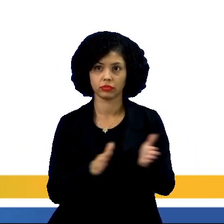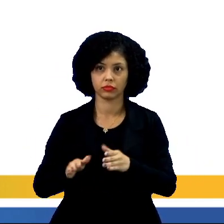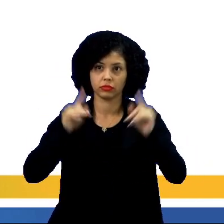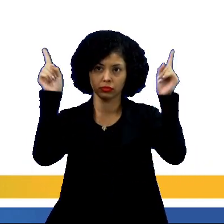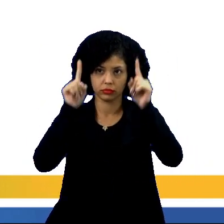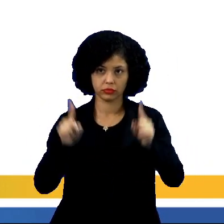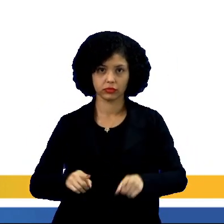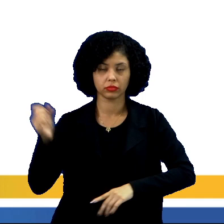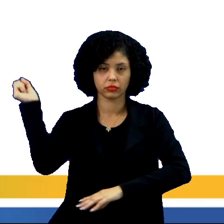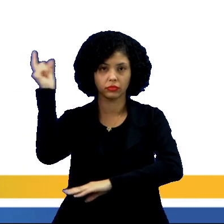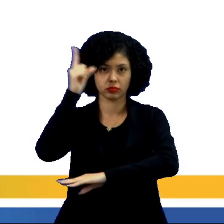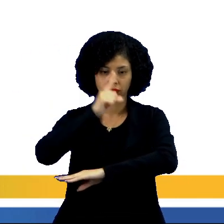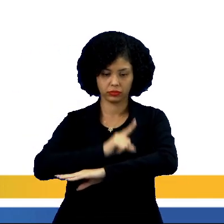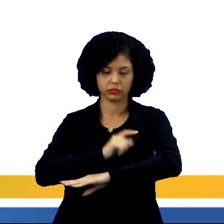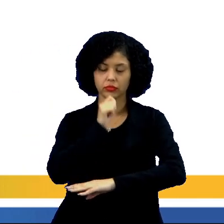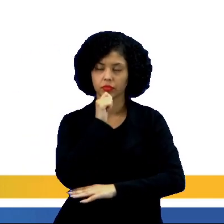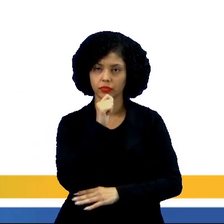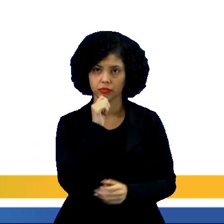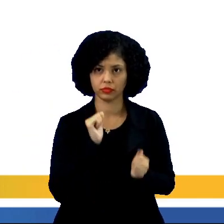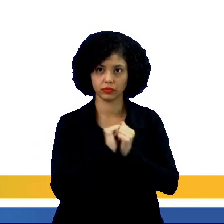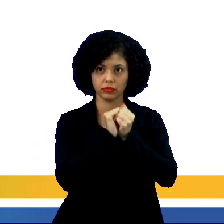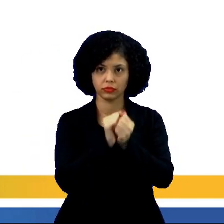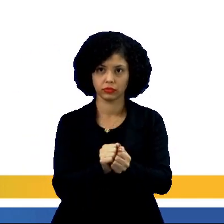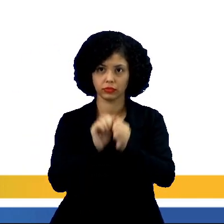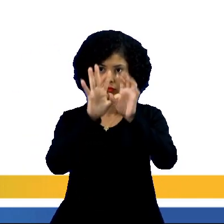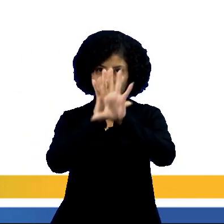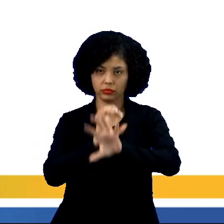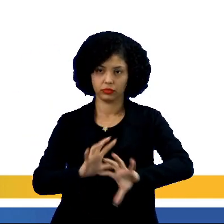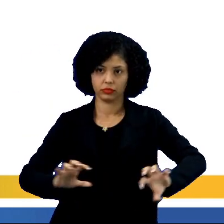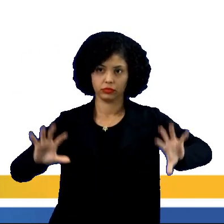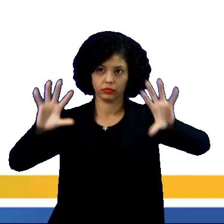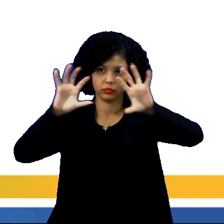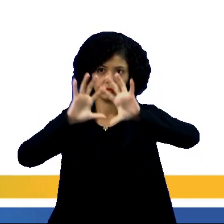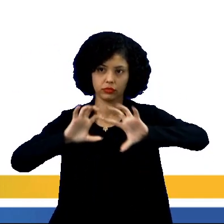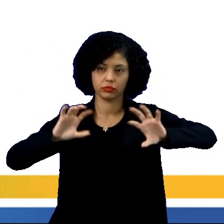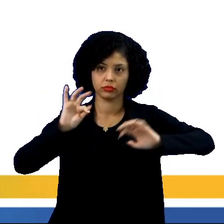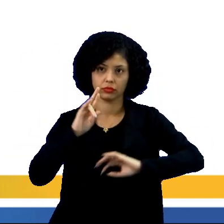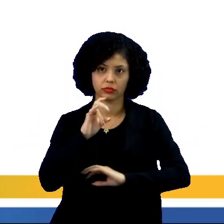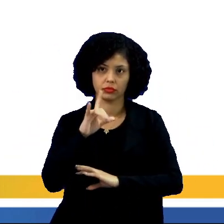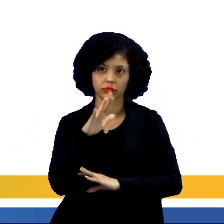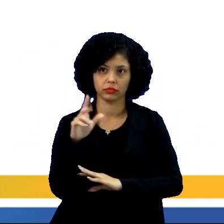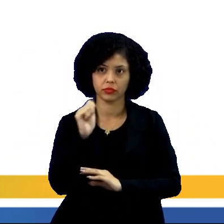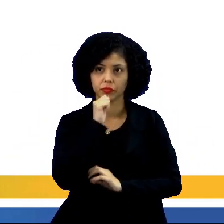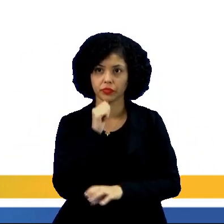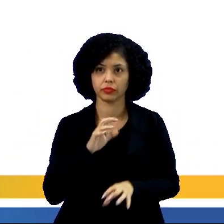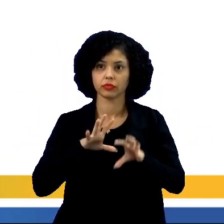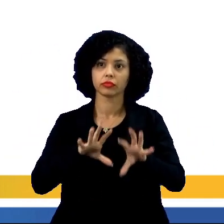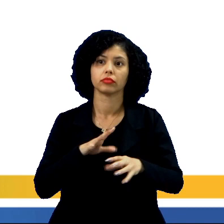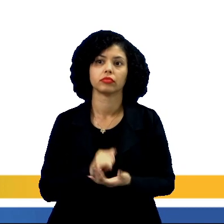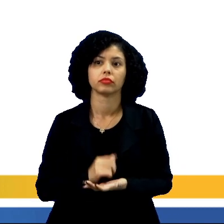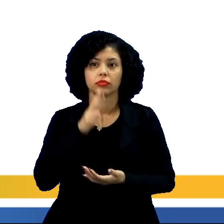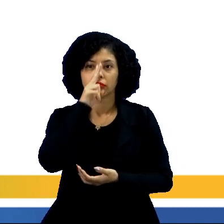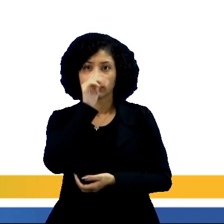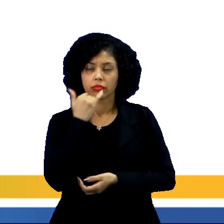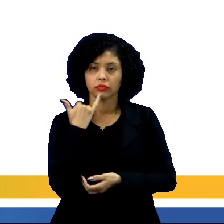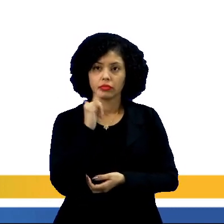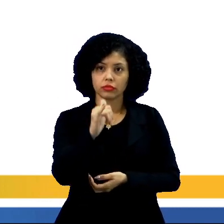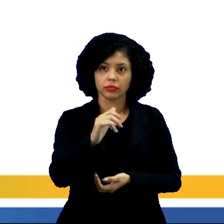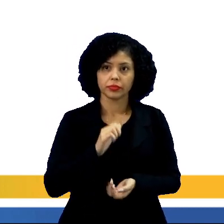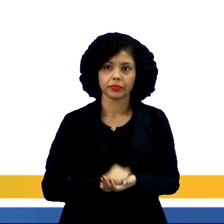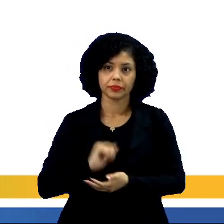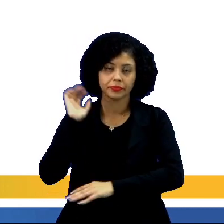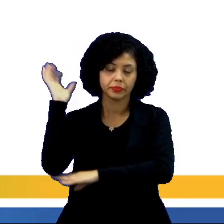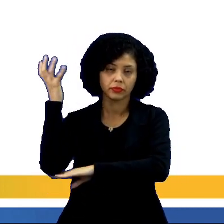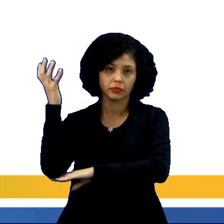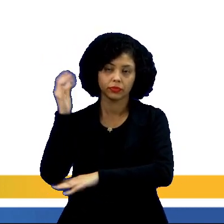raios solares juntamente com a evapotranspiração. Dessa forma, ele oferece energia